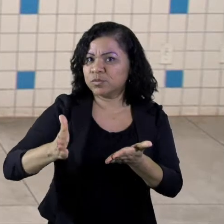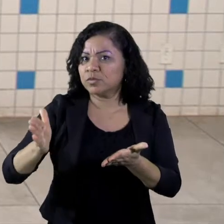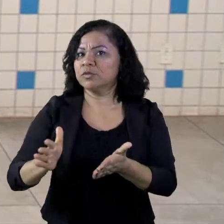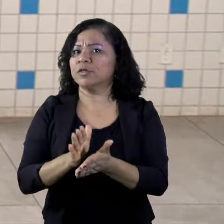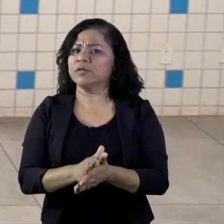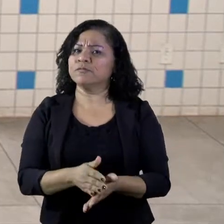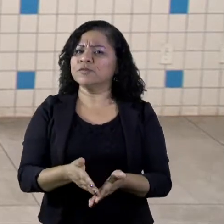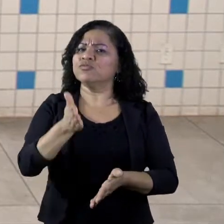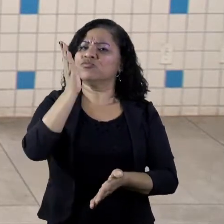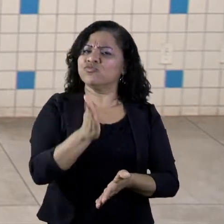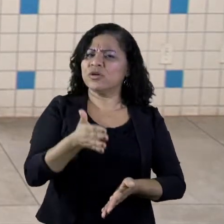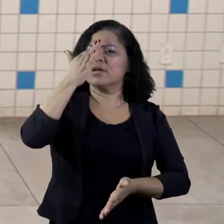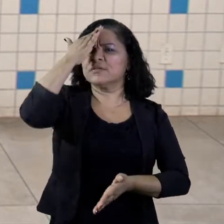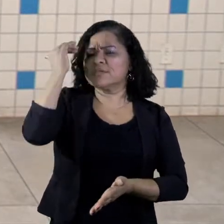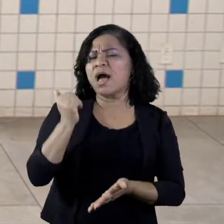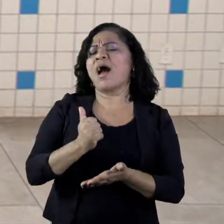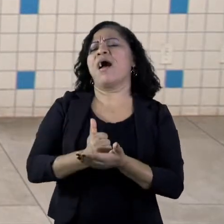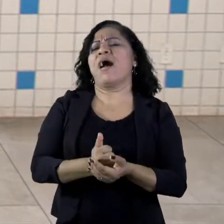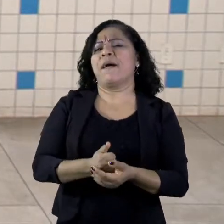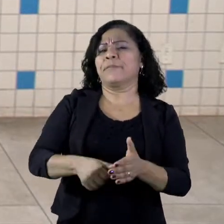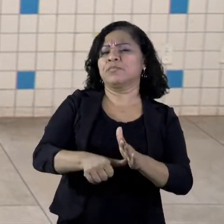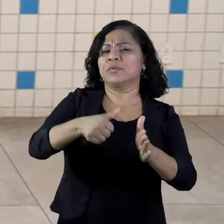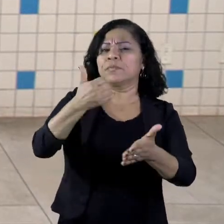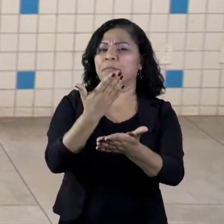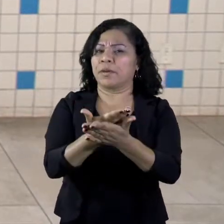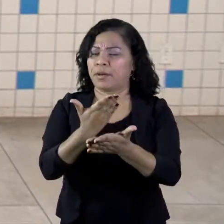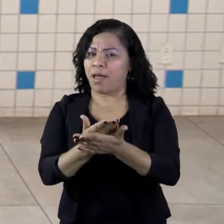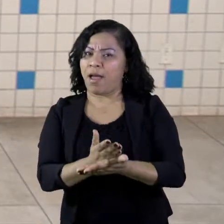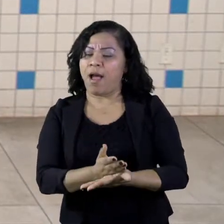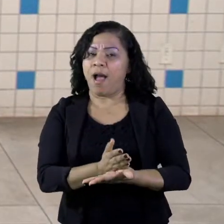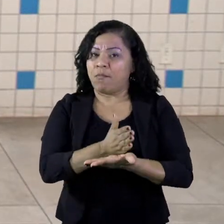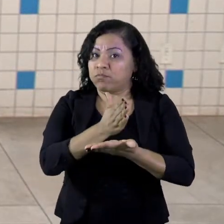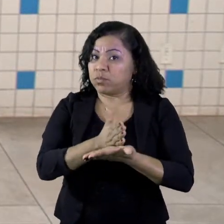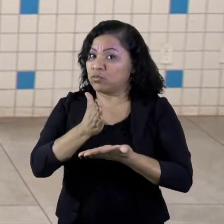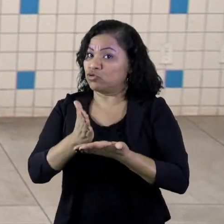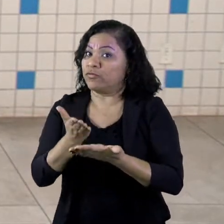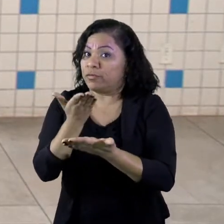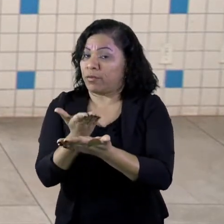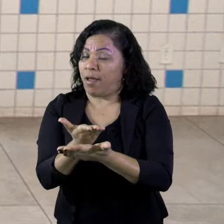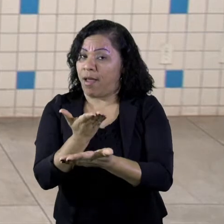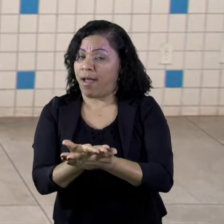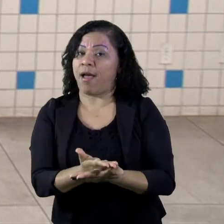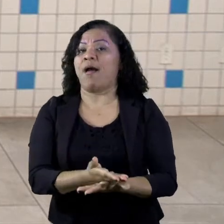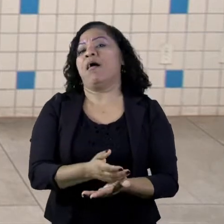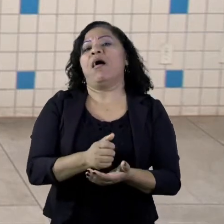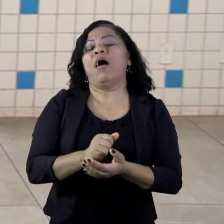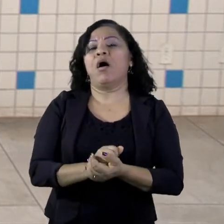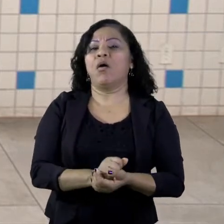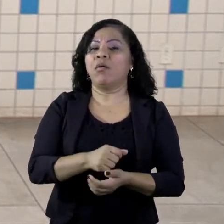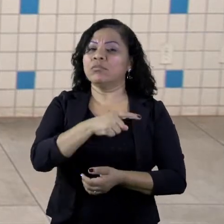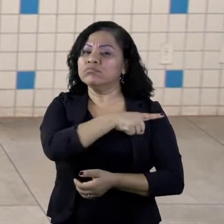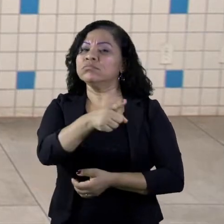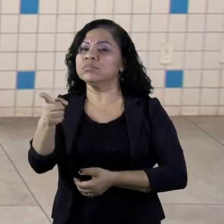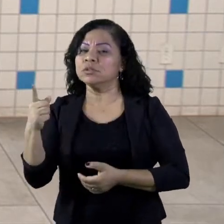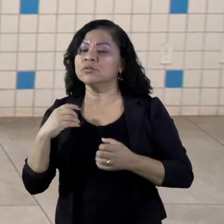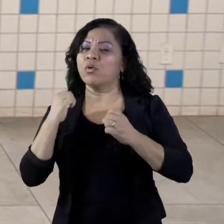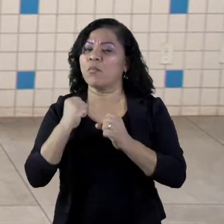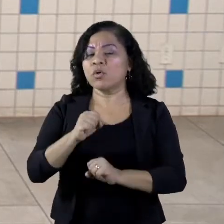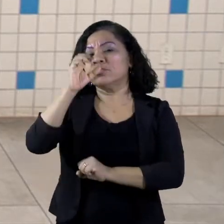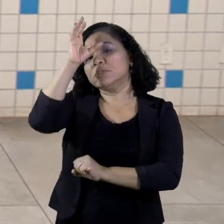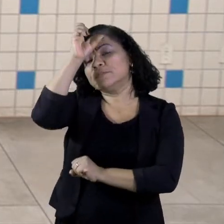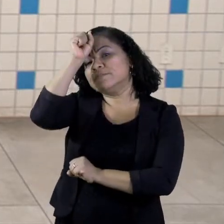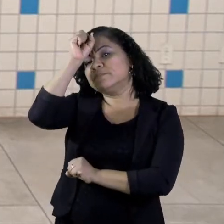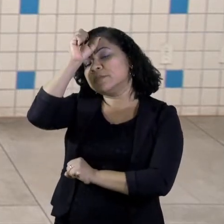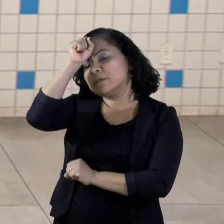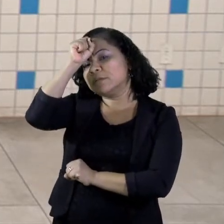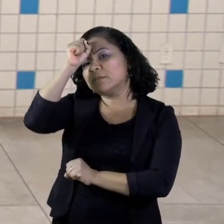com vocês, eu divido sempre as aulas em partes, em itens, para que a gente possa compreender melhor os assuntos de que